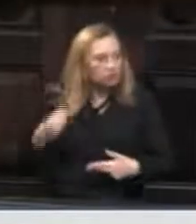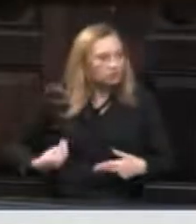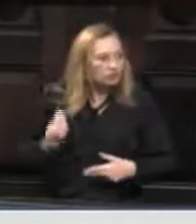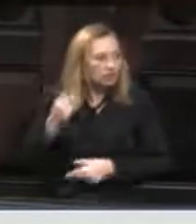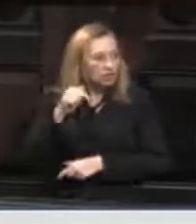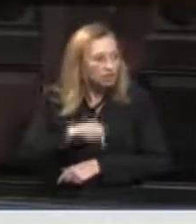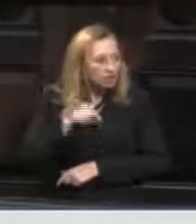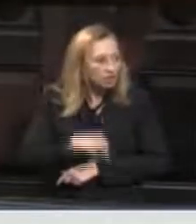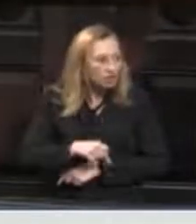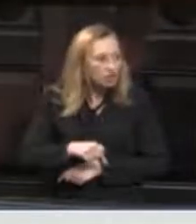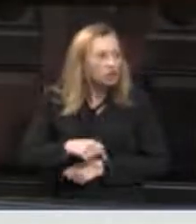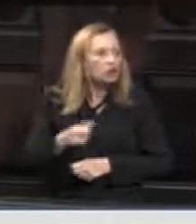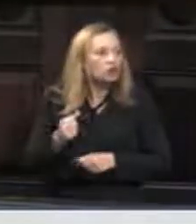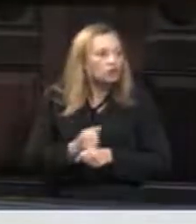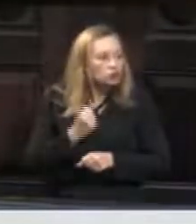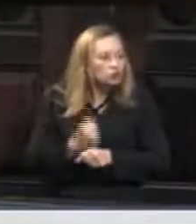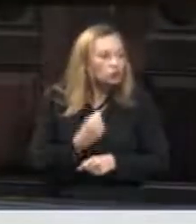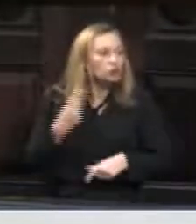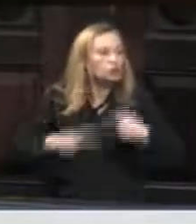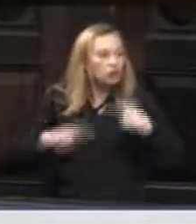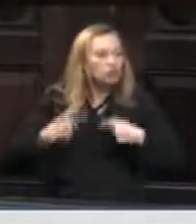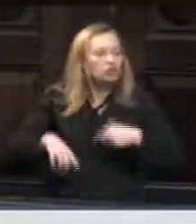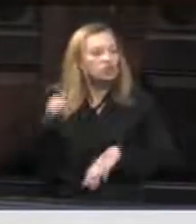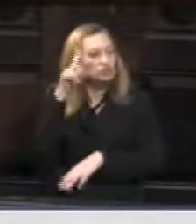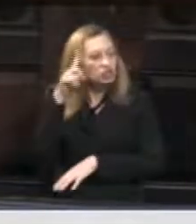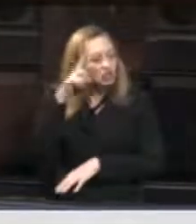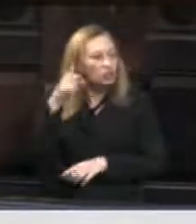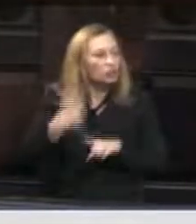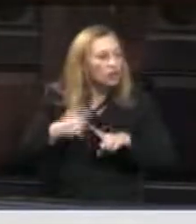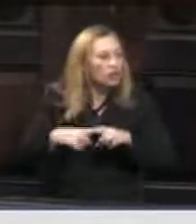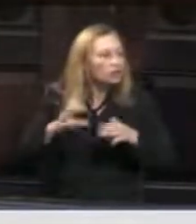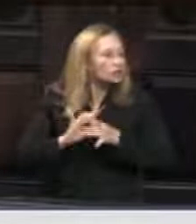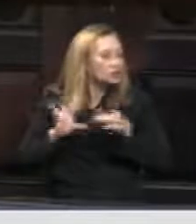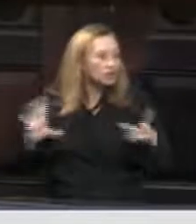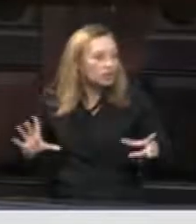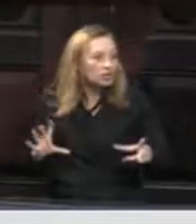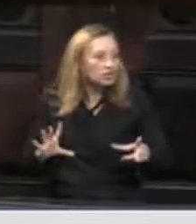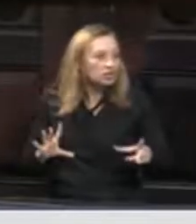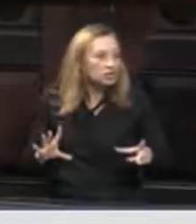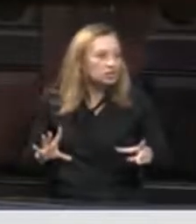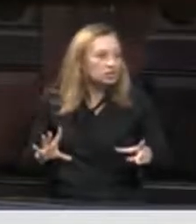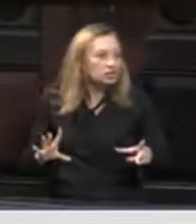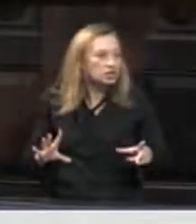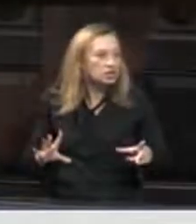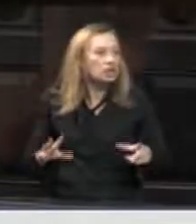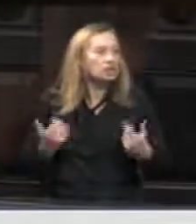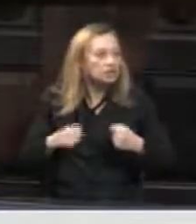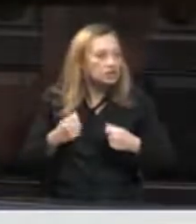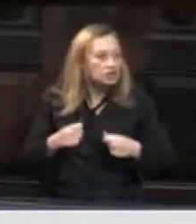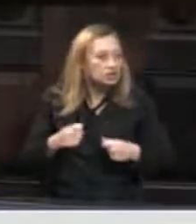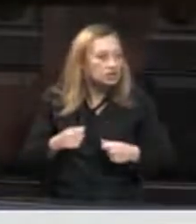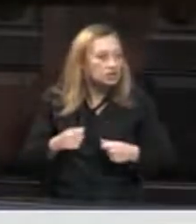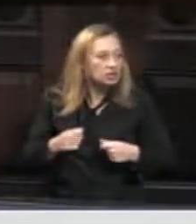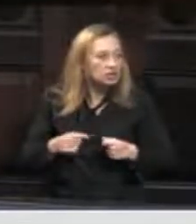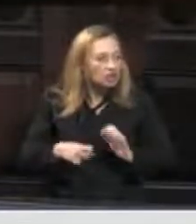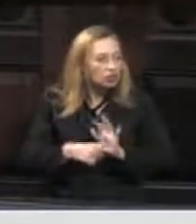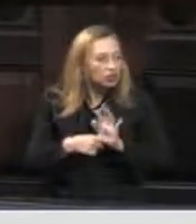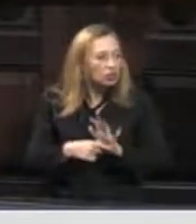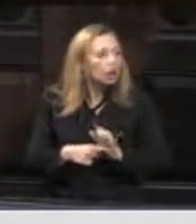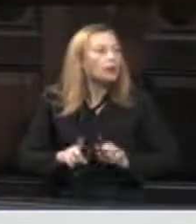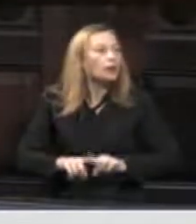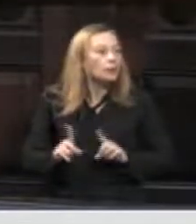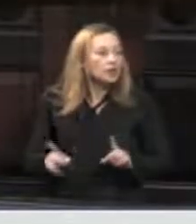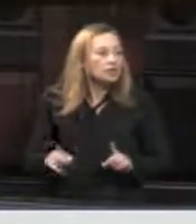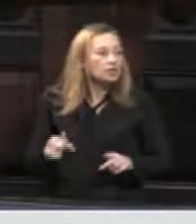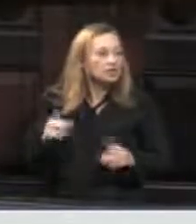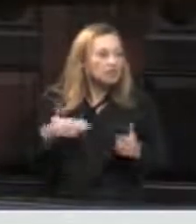tarefa de construir política no nosso dia a dia, porque a democracia como ela está não nos basta, ela está incompleta. Mas o que tem